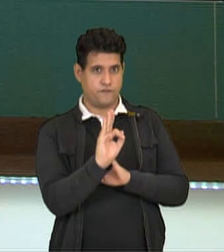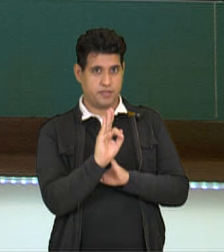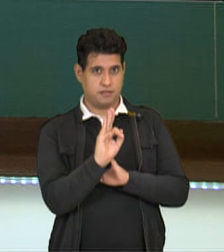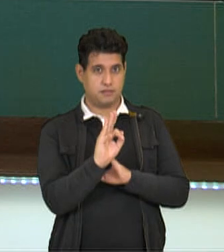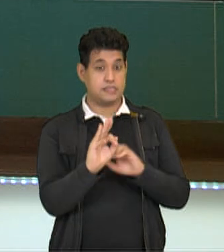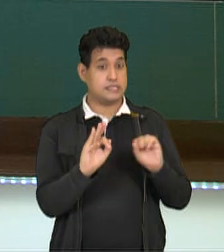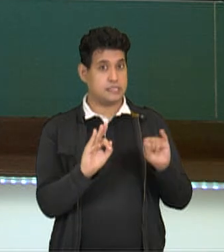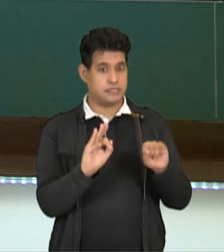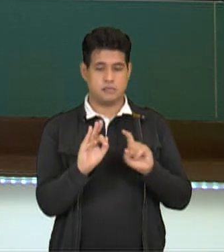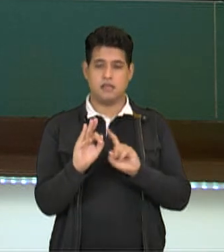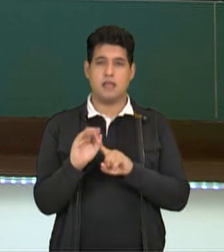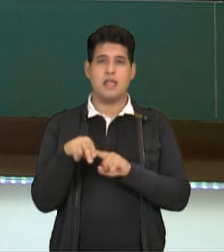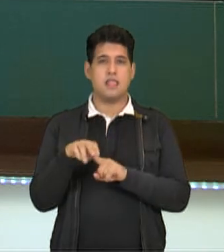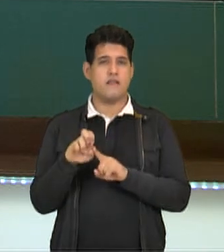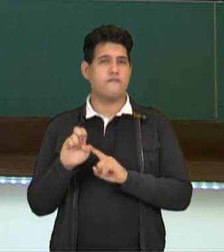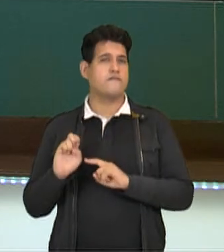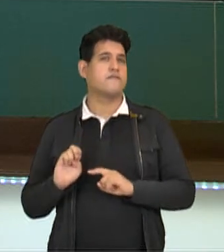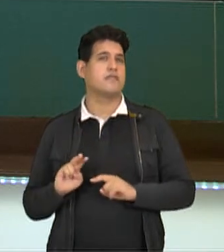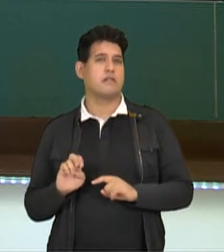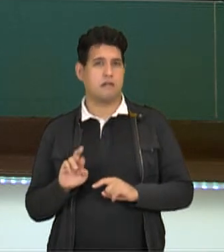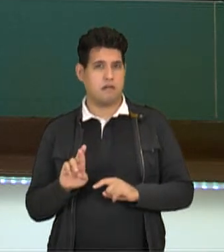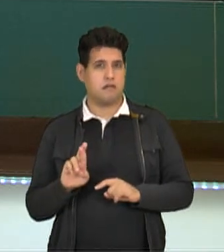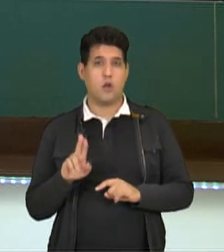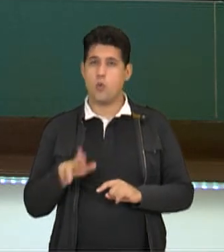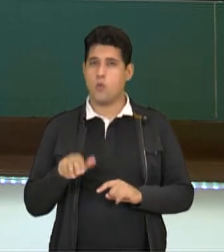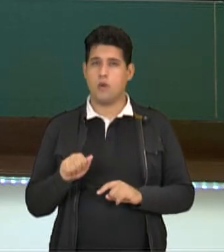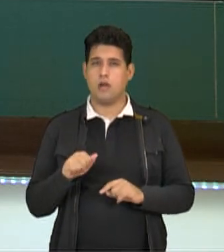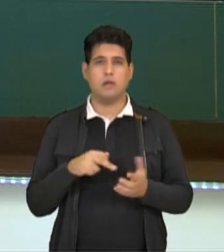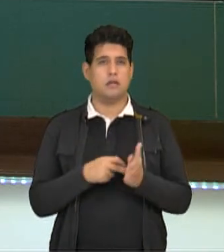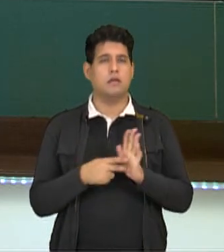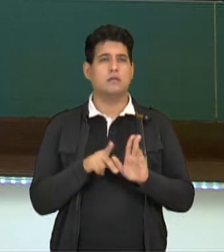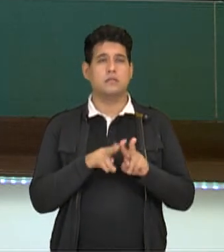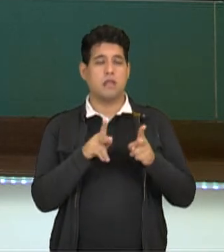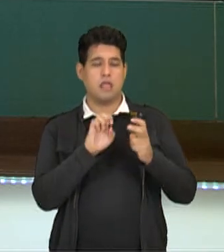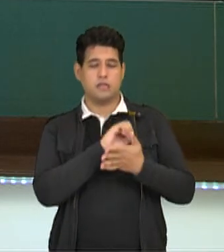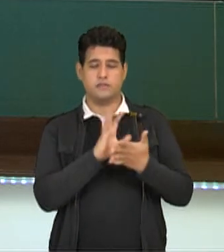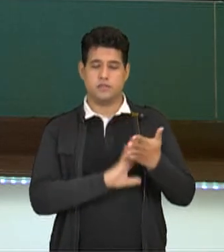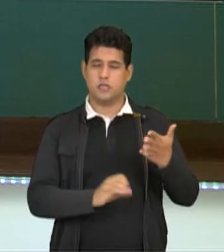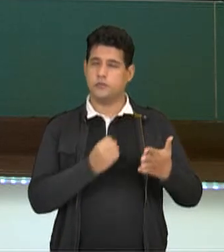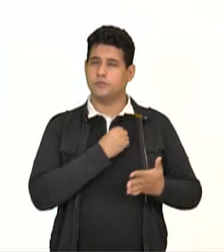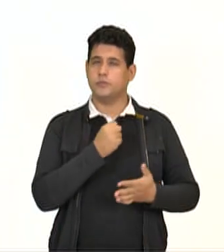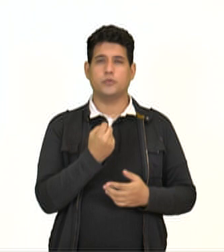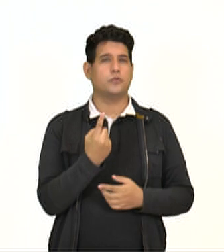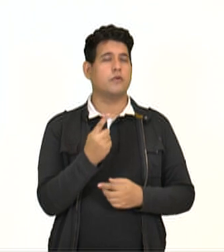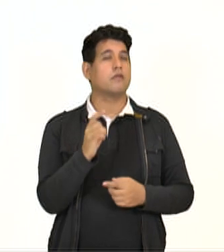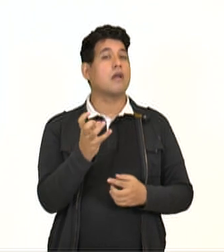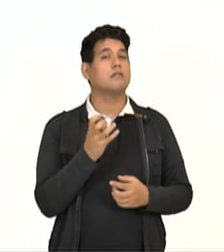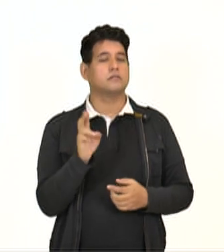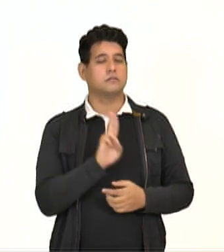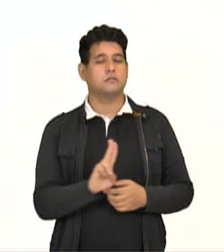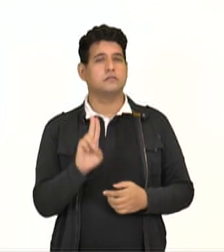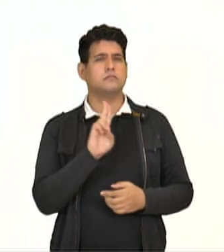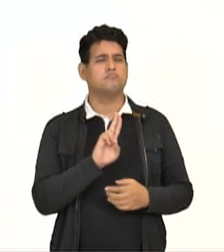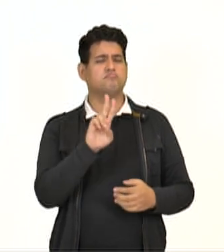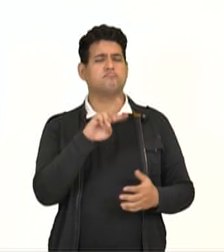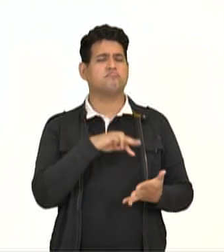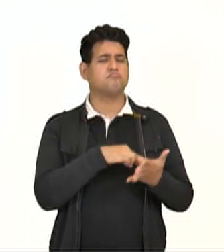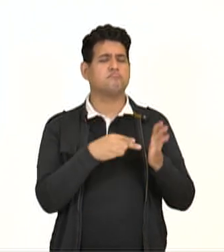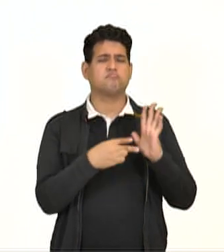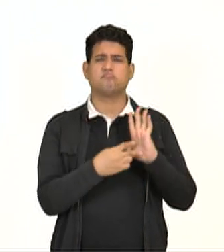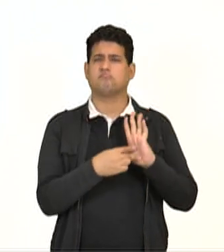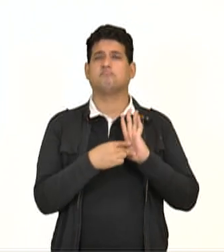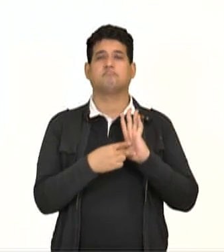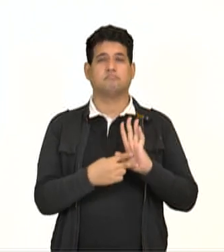try, you will never know. Então, aqui nessa atividade 1, eu quero que você coloque o significado